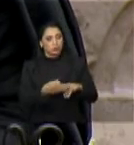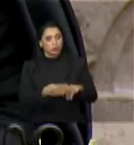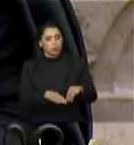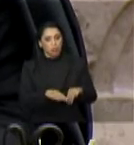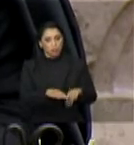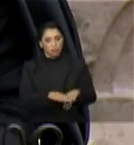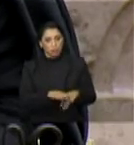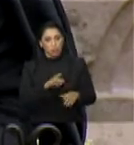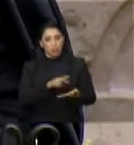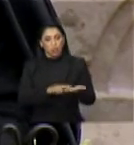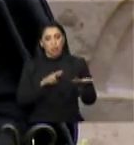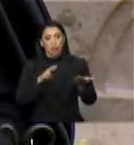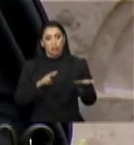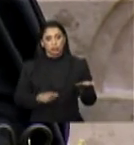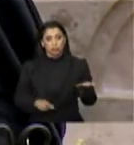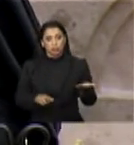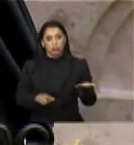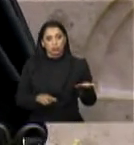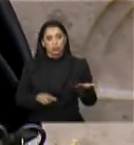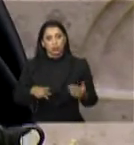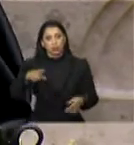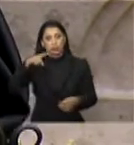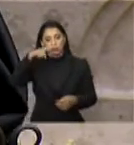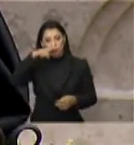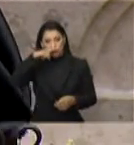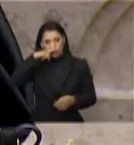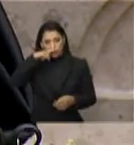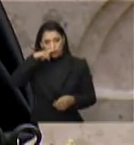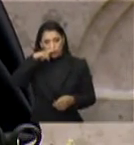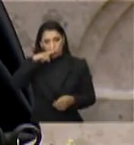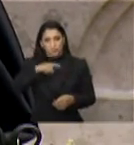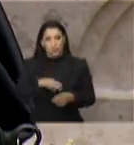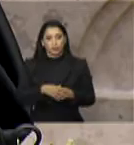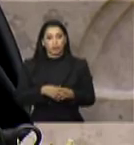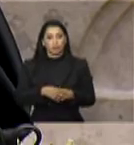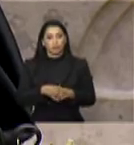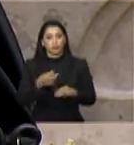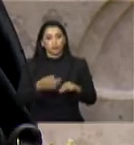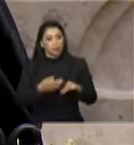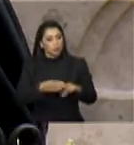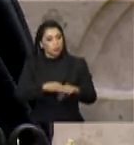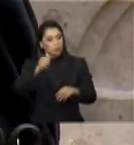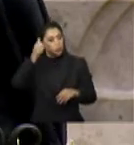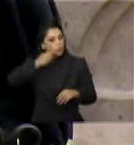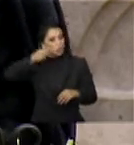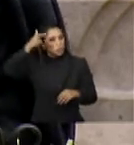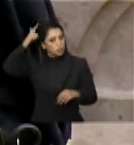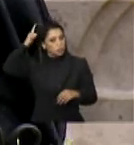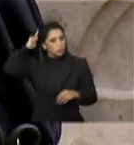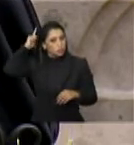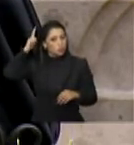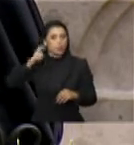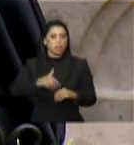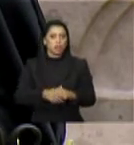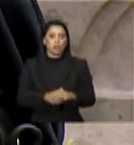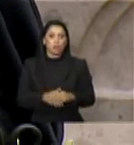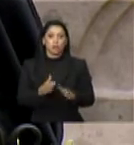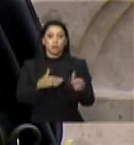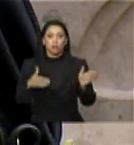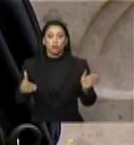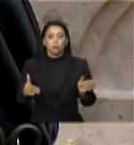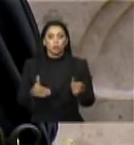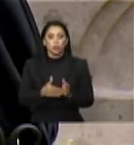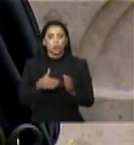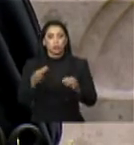senhor Ministro relator Edson Joaquim o Ministro Alexandre de Moraes todos os